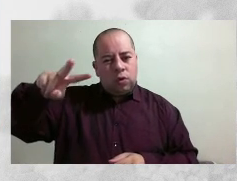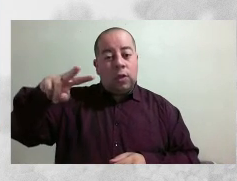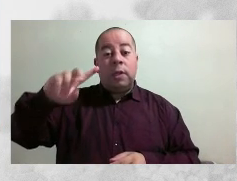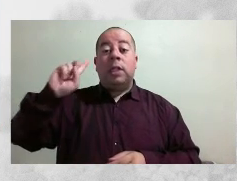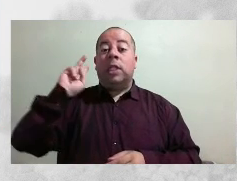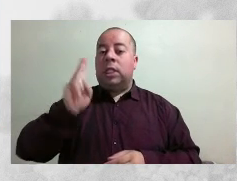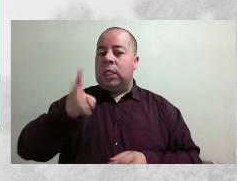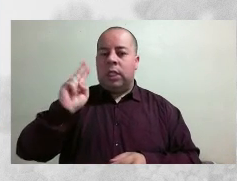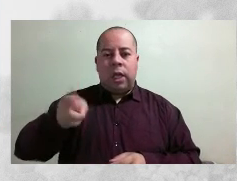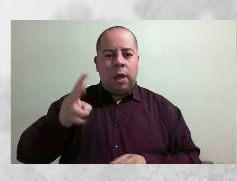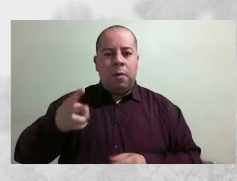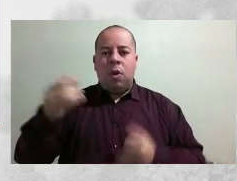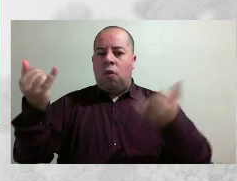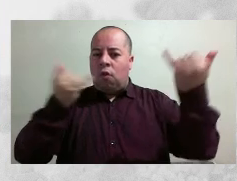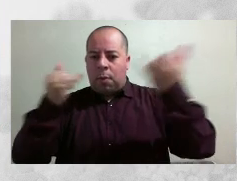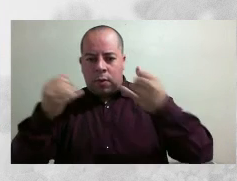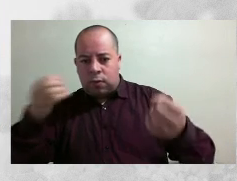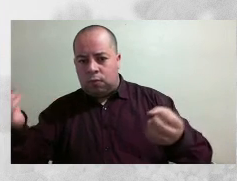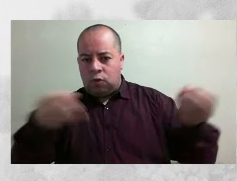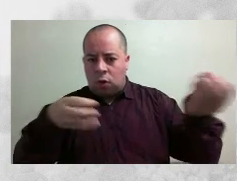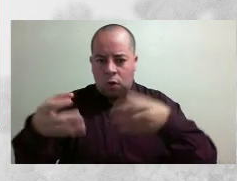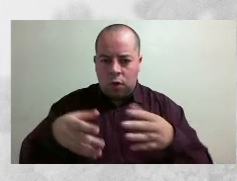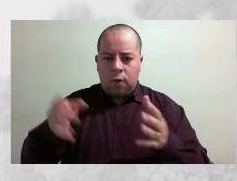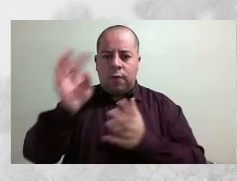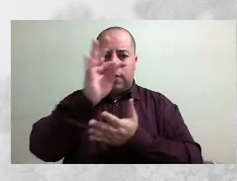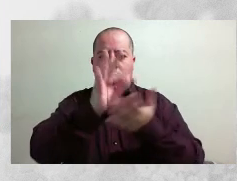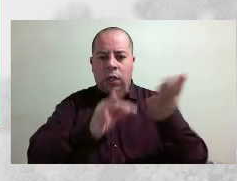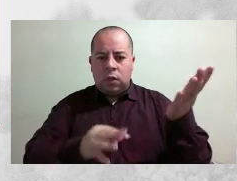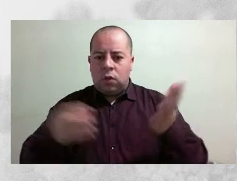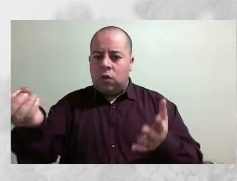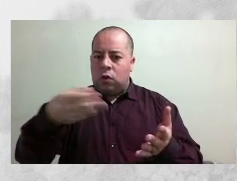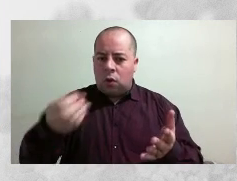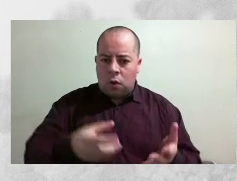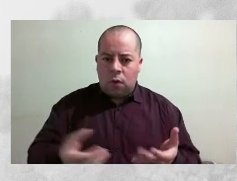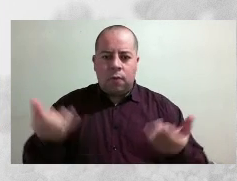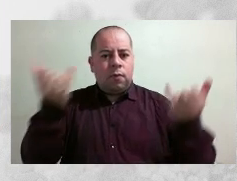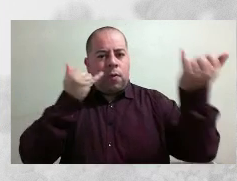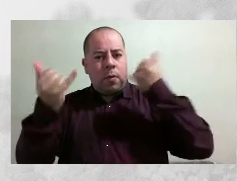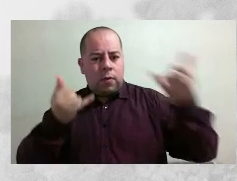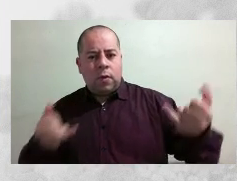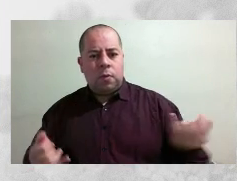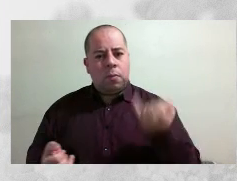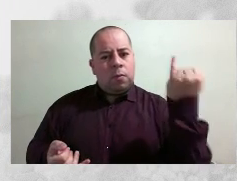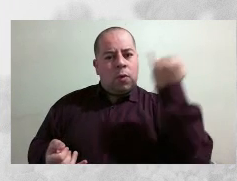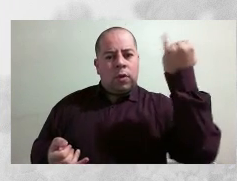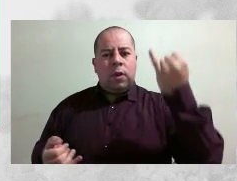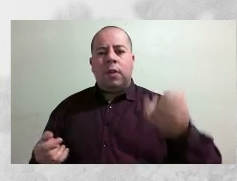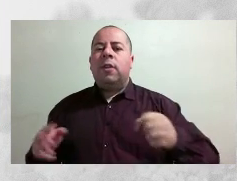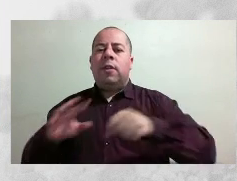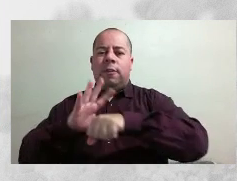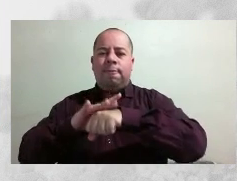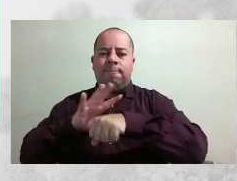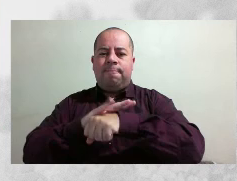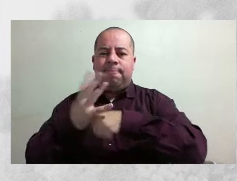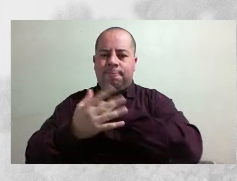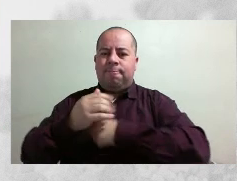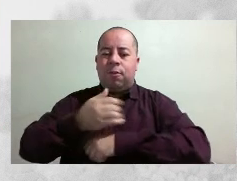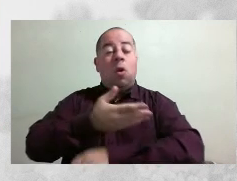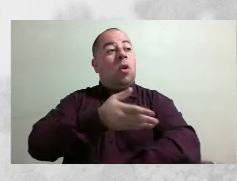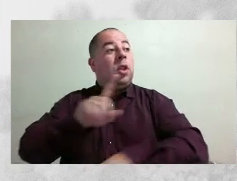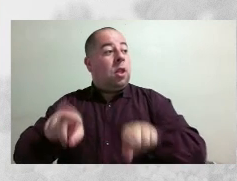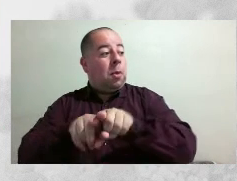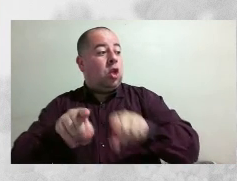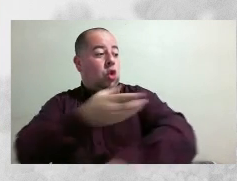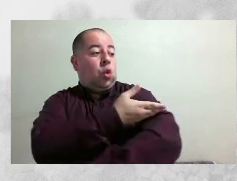material novo, né, desde a arte até os textos, trazendo informações relevantes sobre a pandemia, sobre